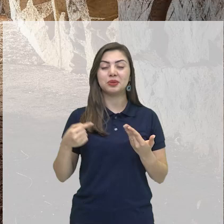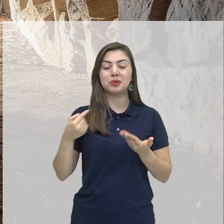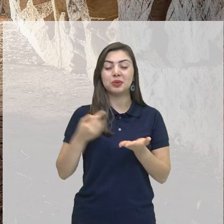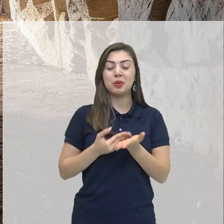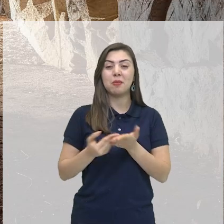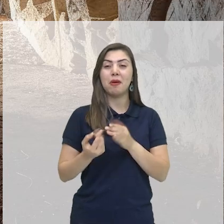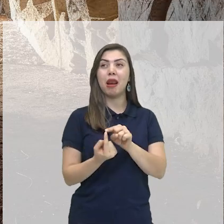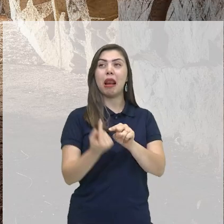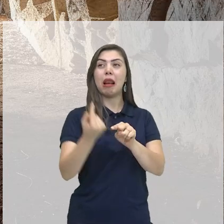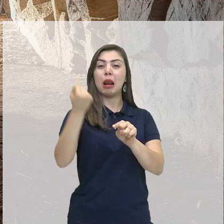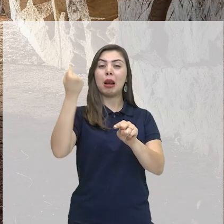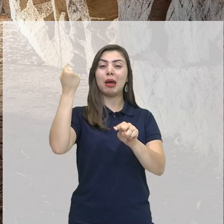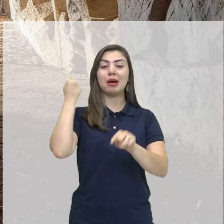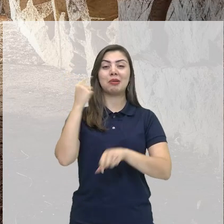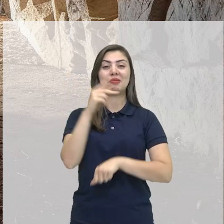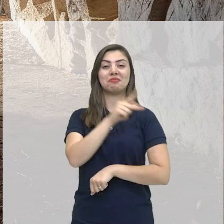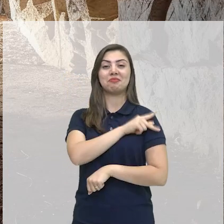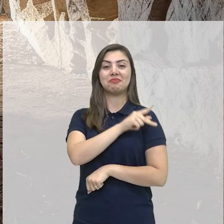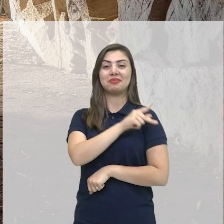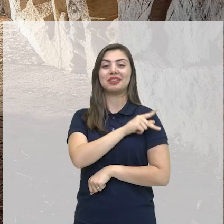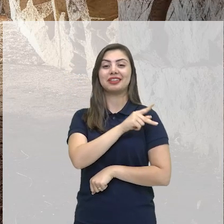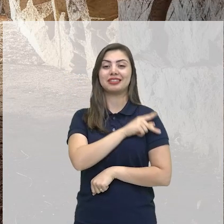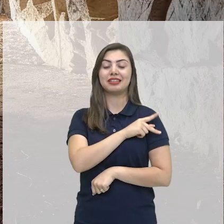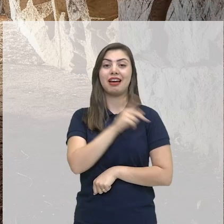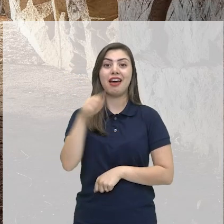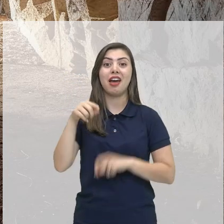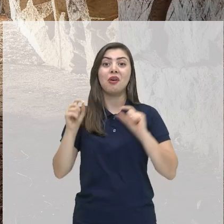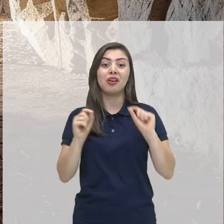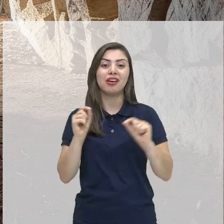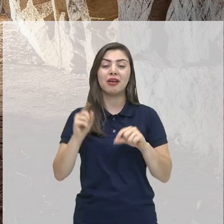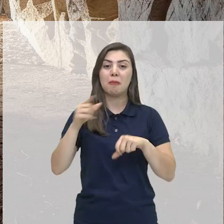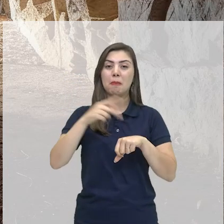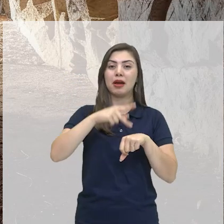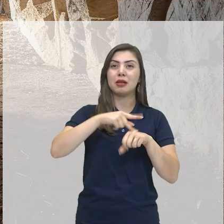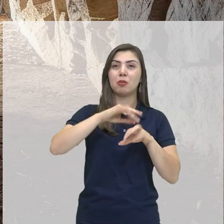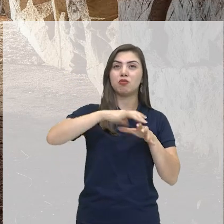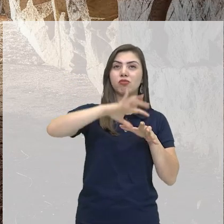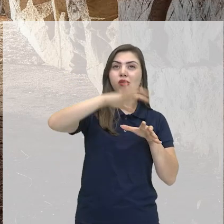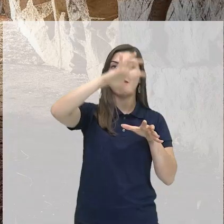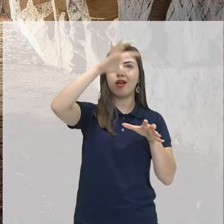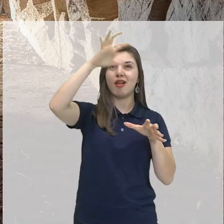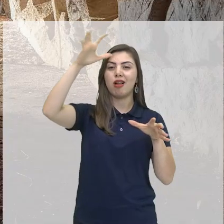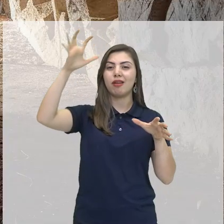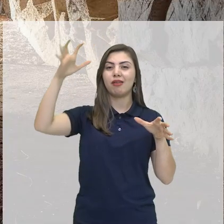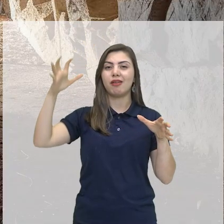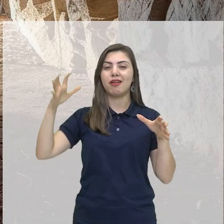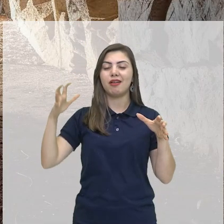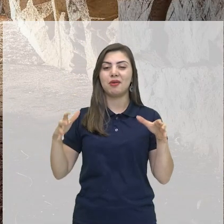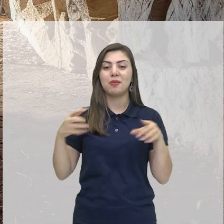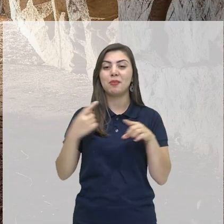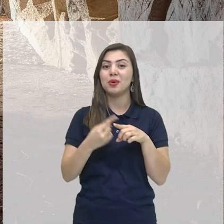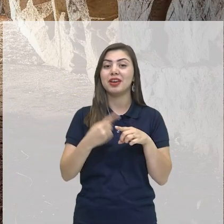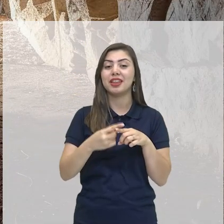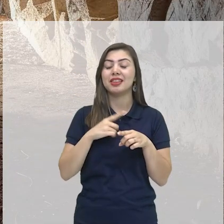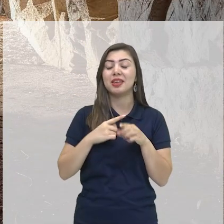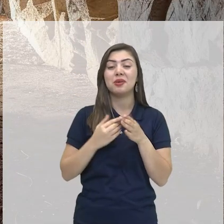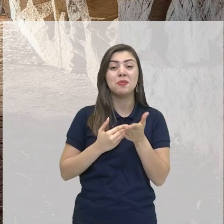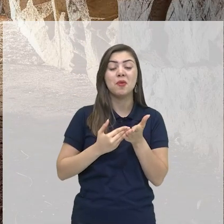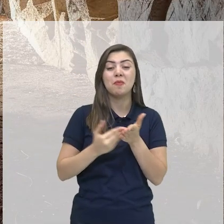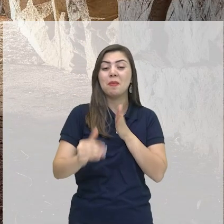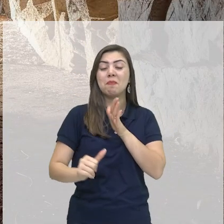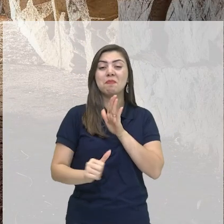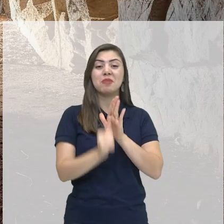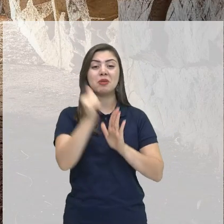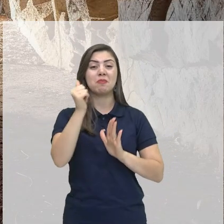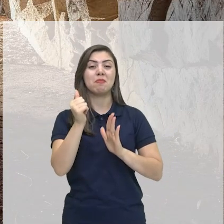na pré-história. Olha só onde a gente veio parar, nas cavernas, porque foi aqui que começaram a aparecer os primeiros